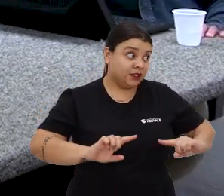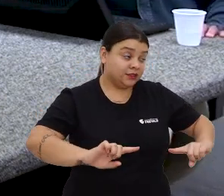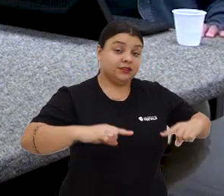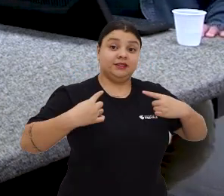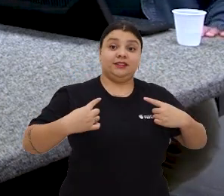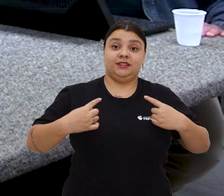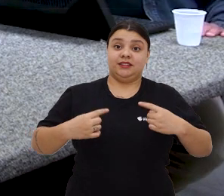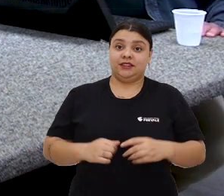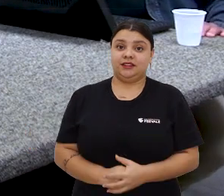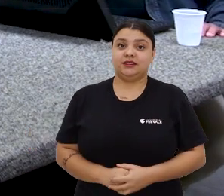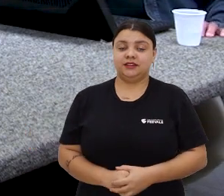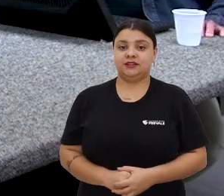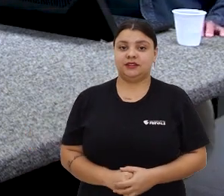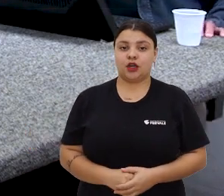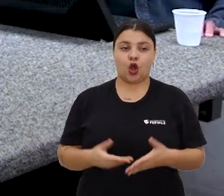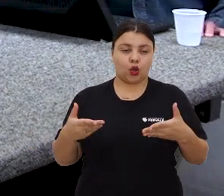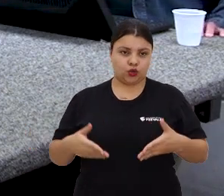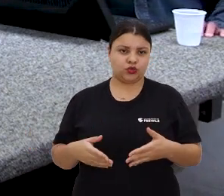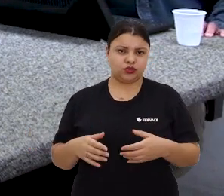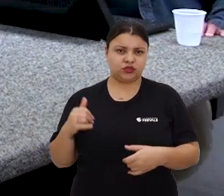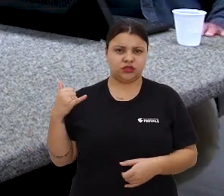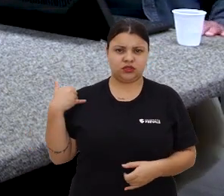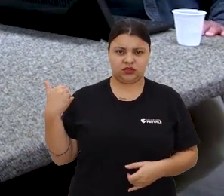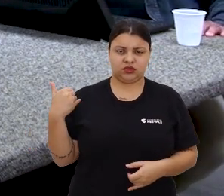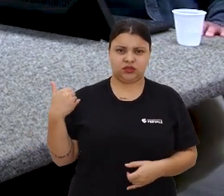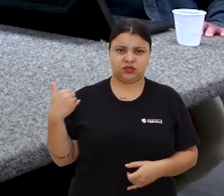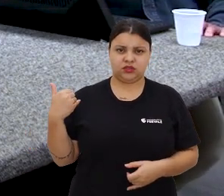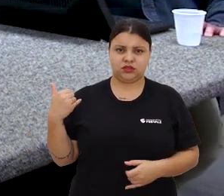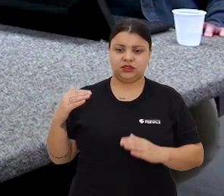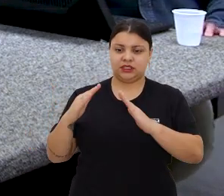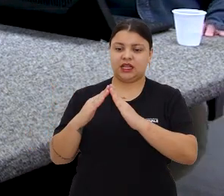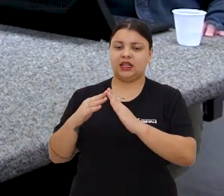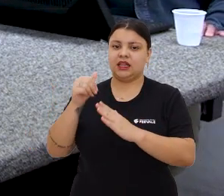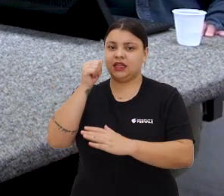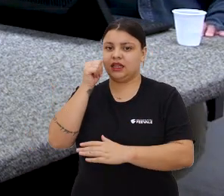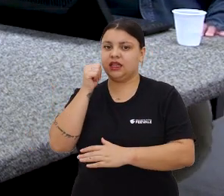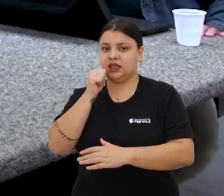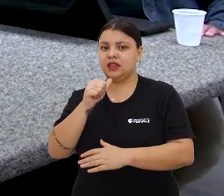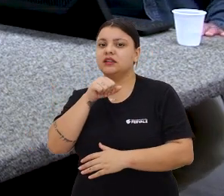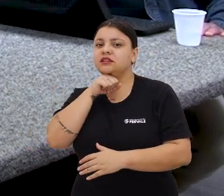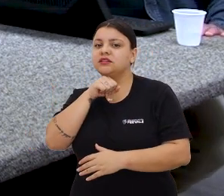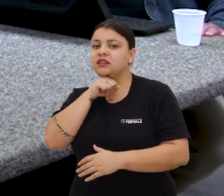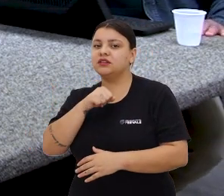bem... Tá sendo. Eles estão hoje com... Hoje eles estão na casa da avó materna. Não, eu digo a